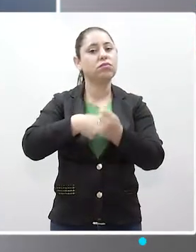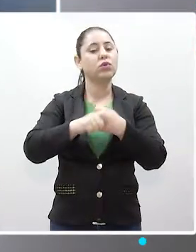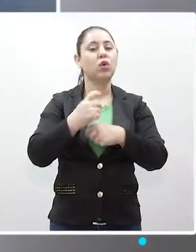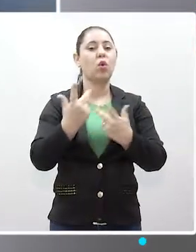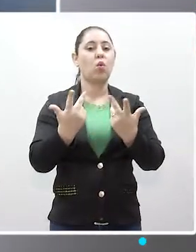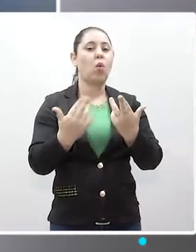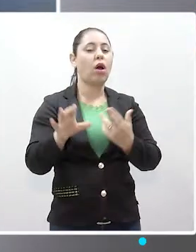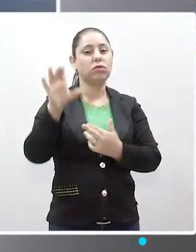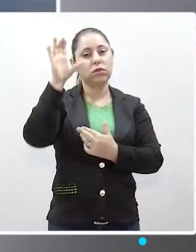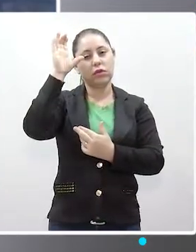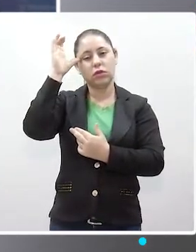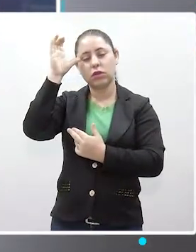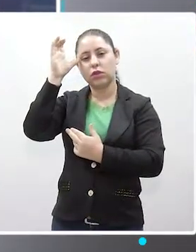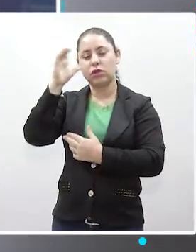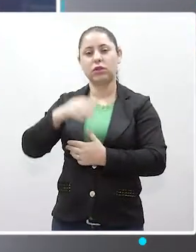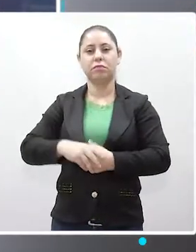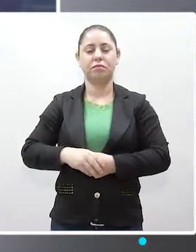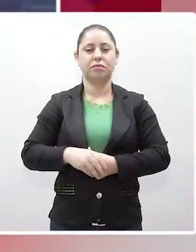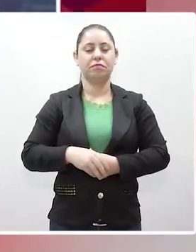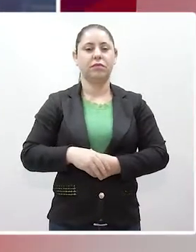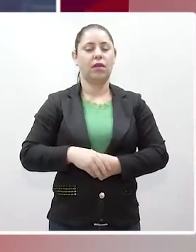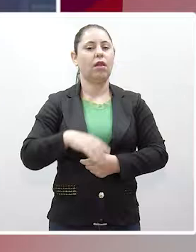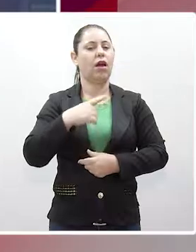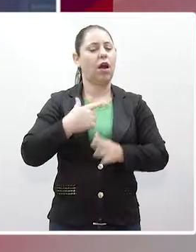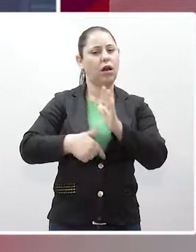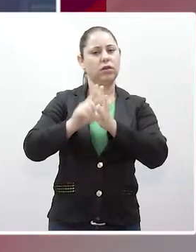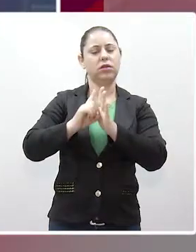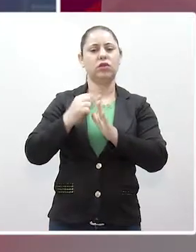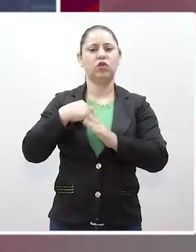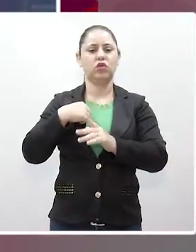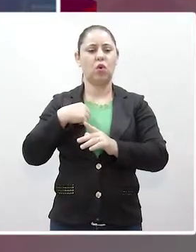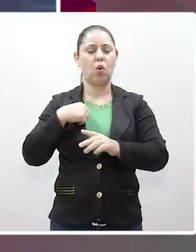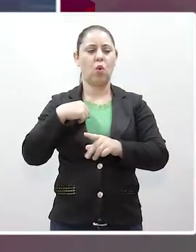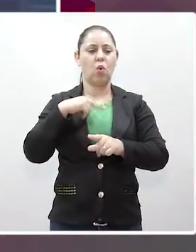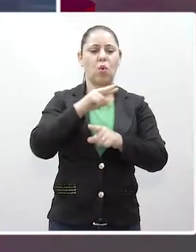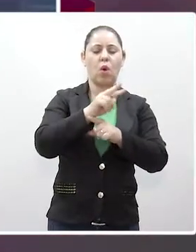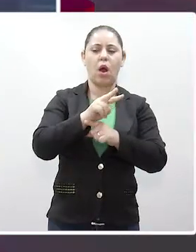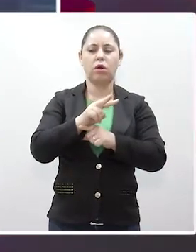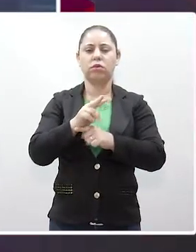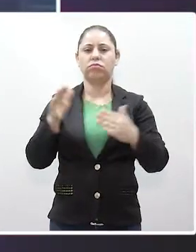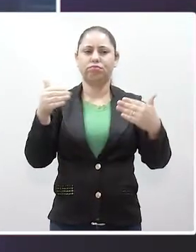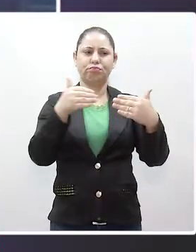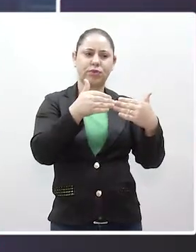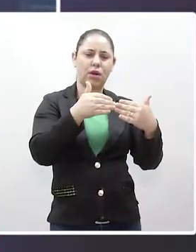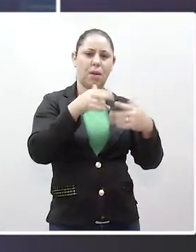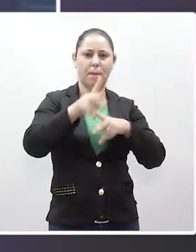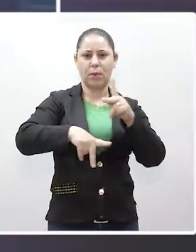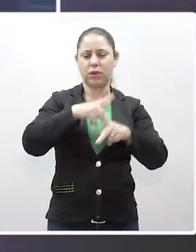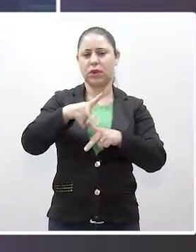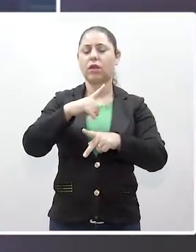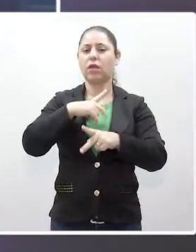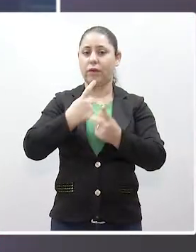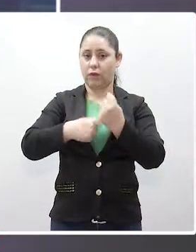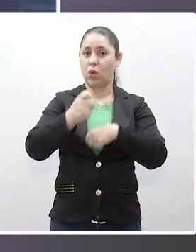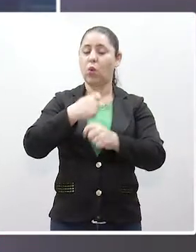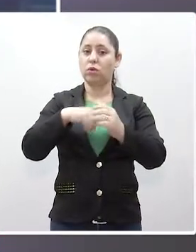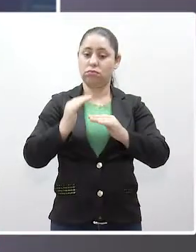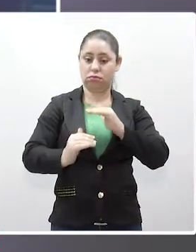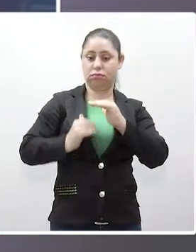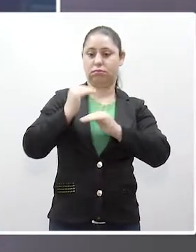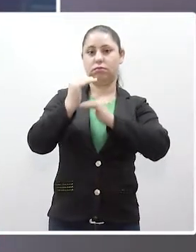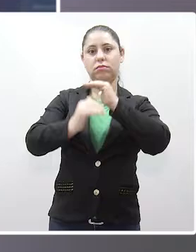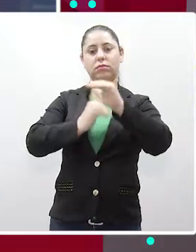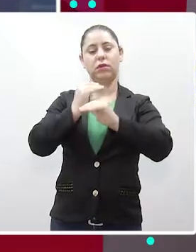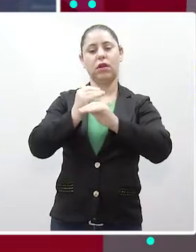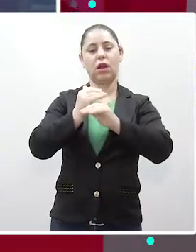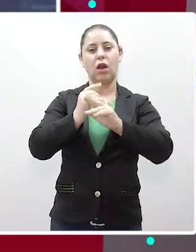como a China. Né? A China, antes de ter a vacinação em massa, ela controlou a circulação do vírus e ela teve um resultado econômico importante.